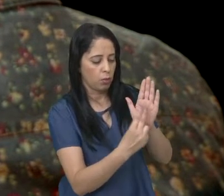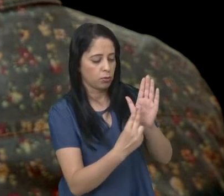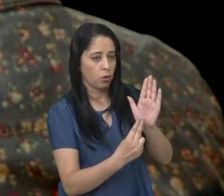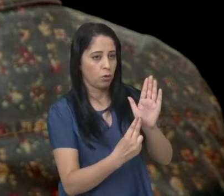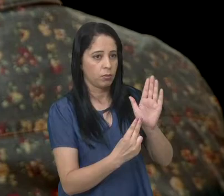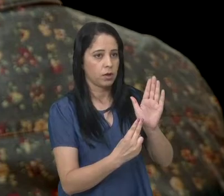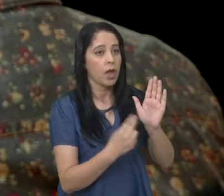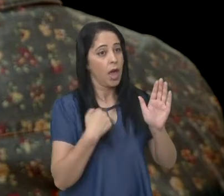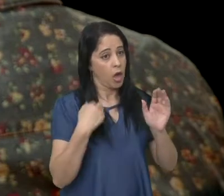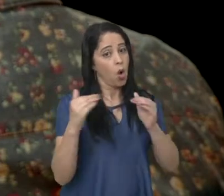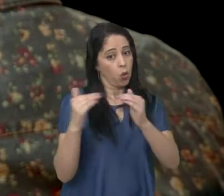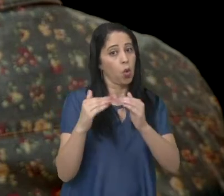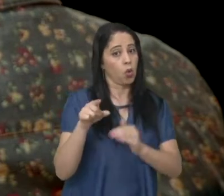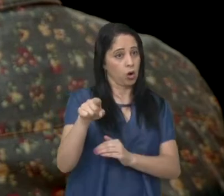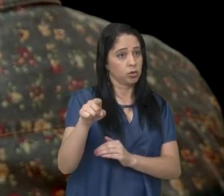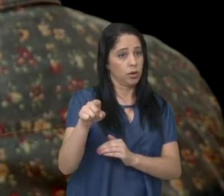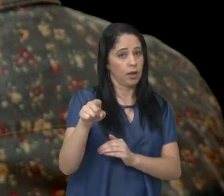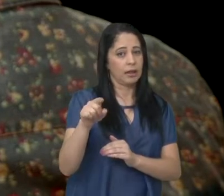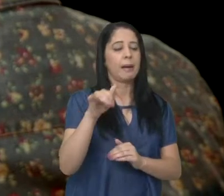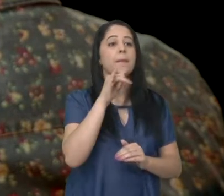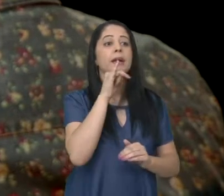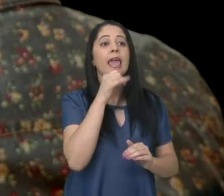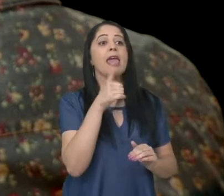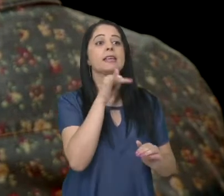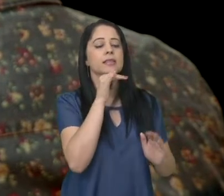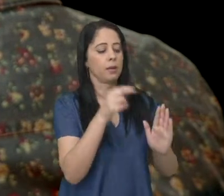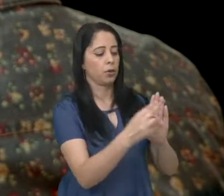Erondina. Primeiro uma mulher, depois um